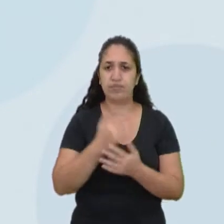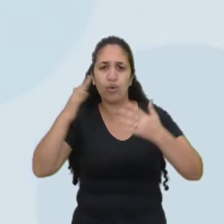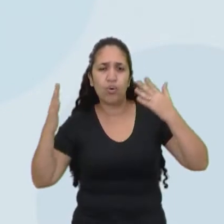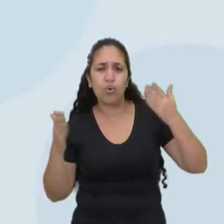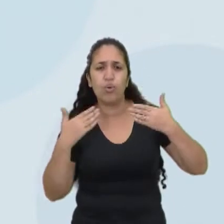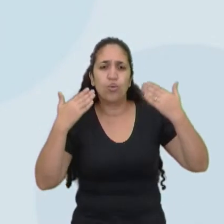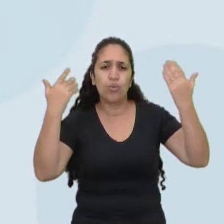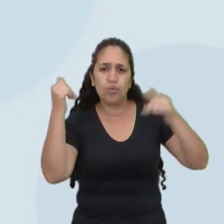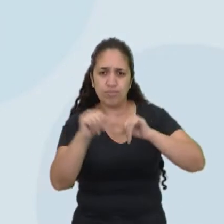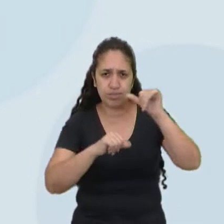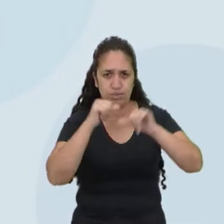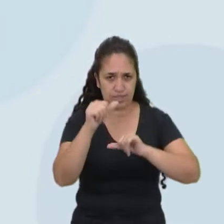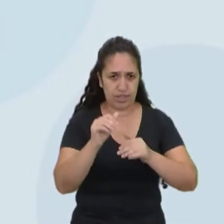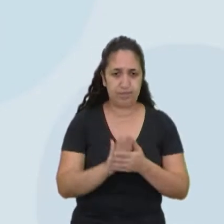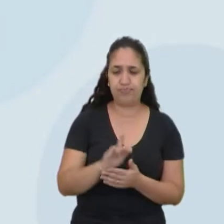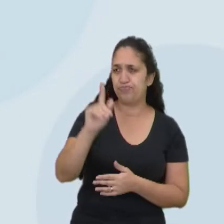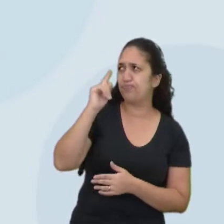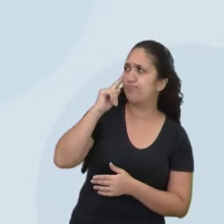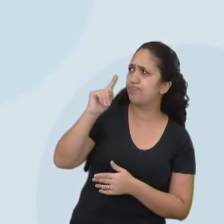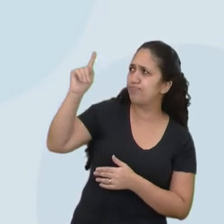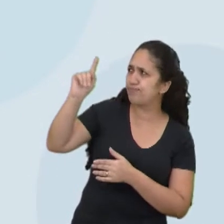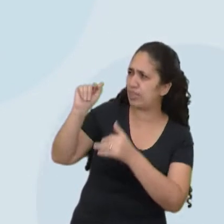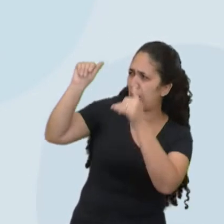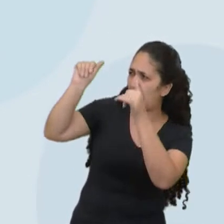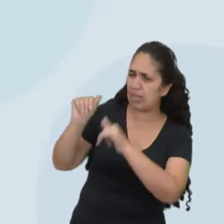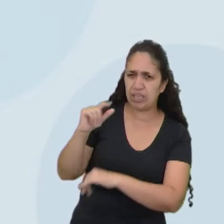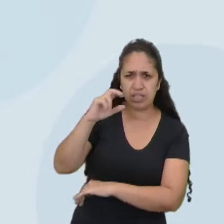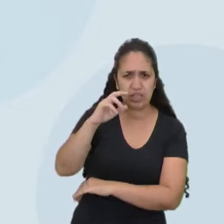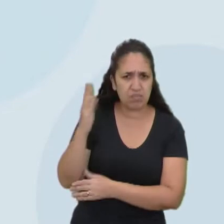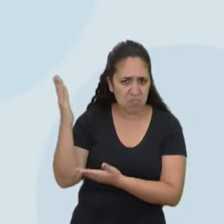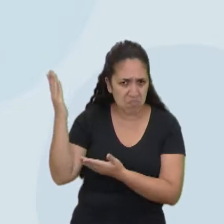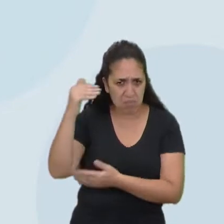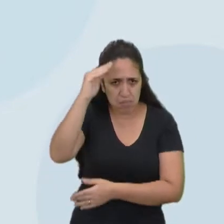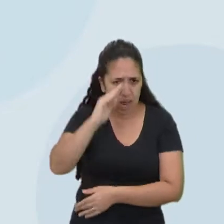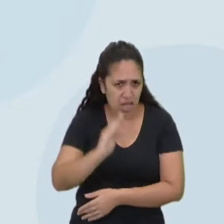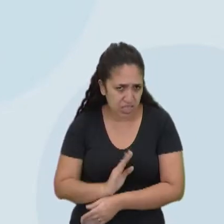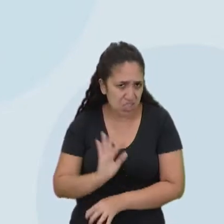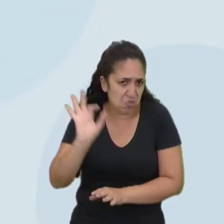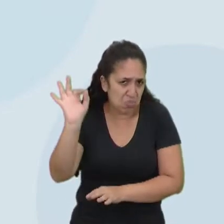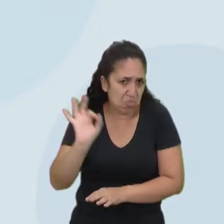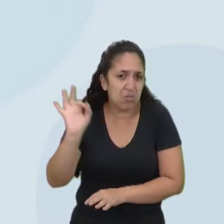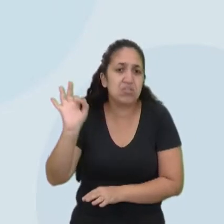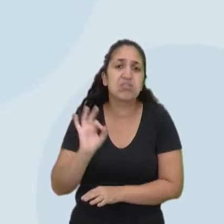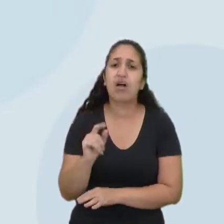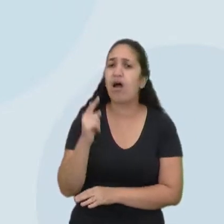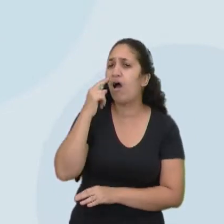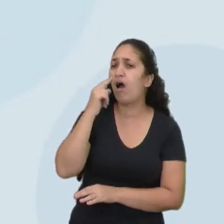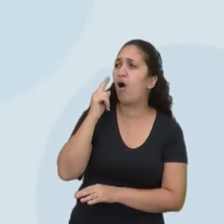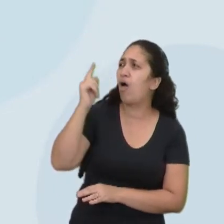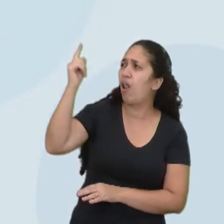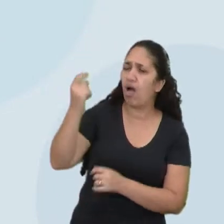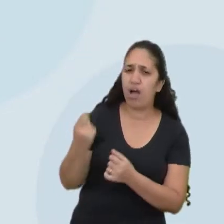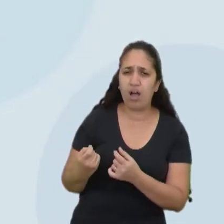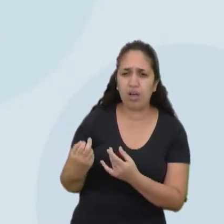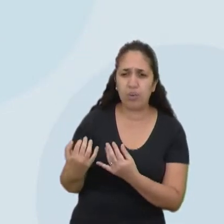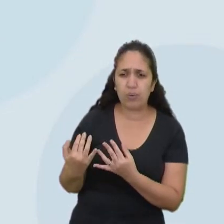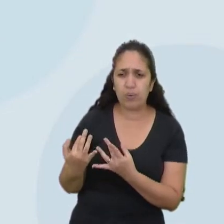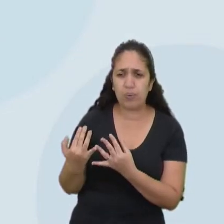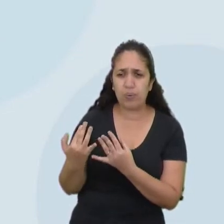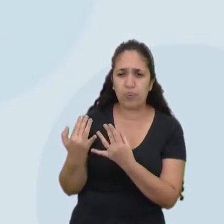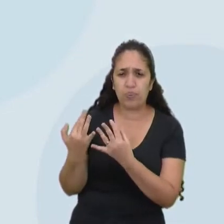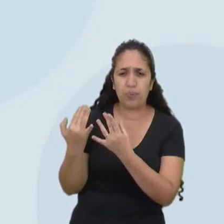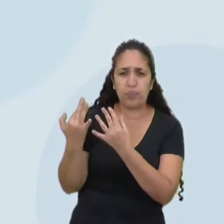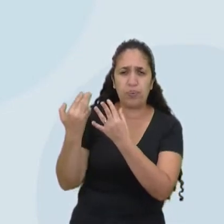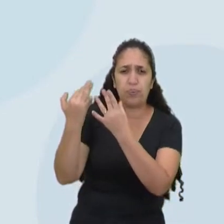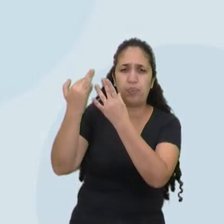né? Se for analisar pela porcentagem do Brasil, né, o efeito aí de emissões de gases, né, de